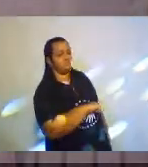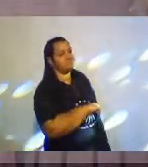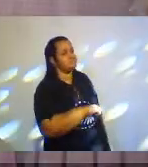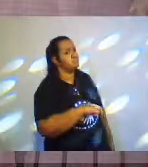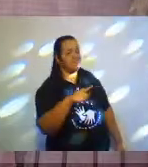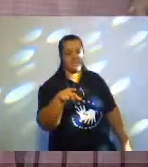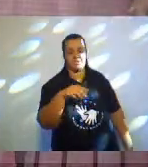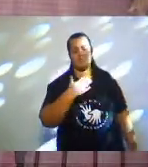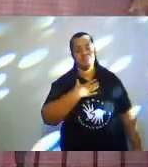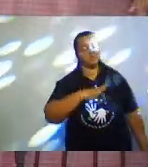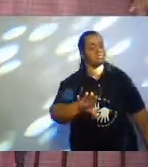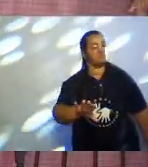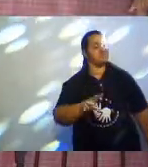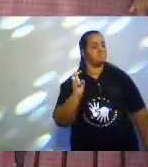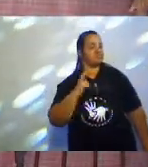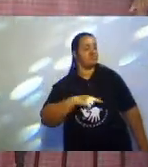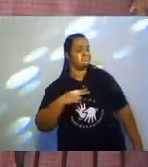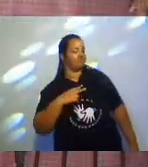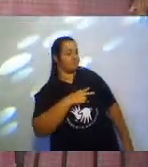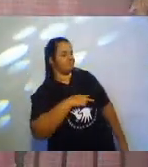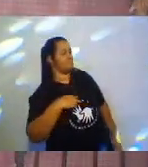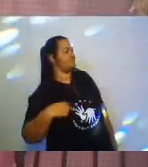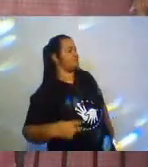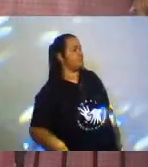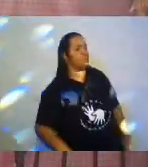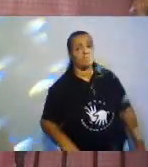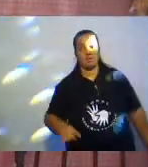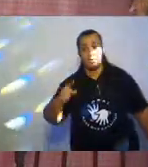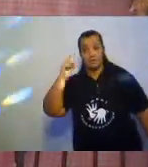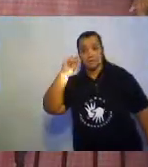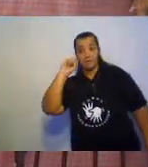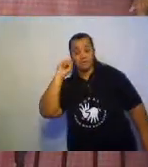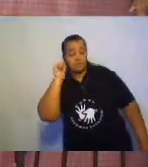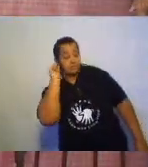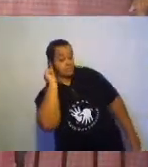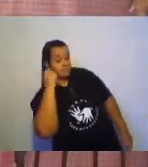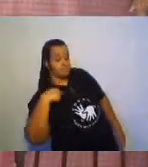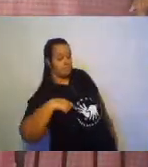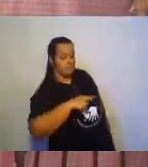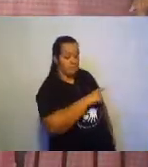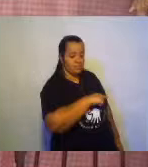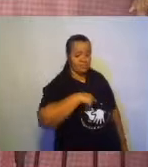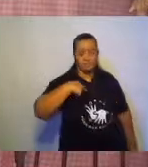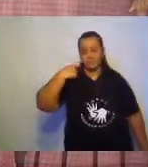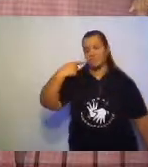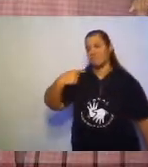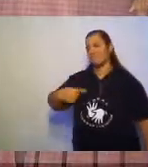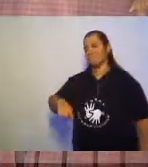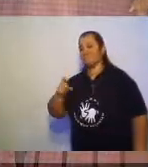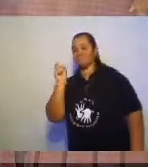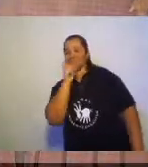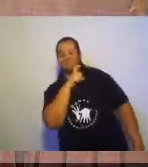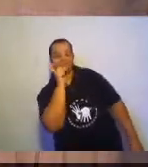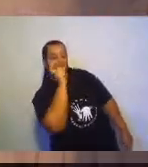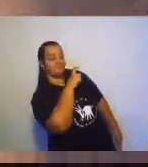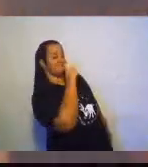não merecia. Eu pensei que era uma joia rara, era bijuteria.